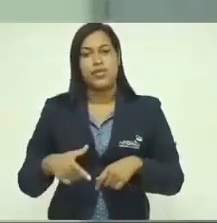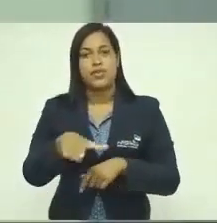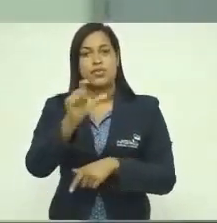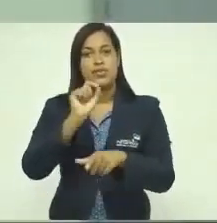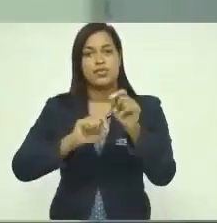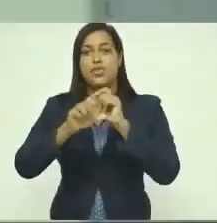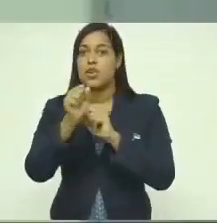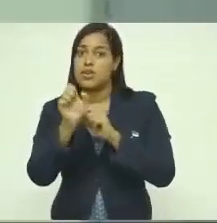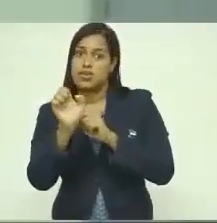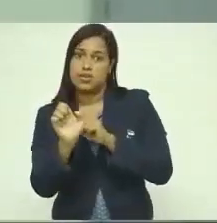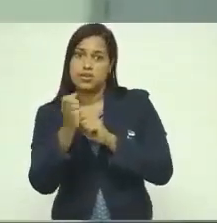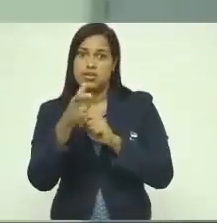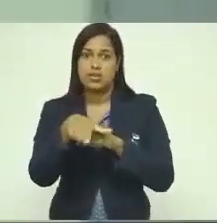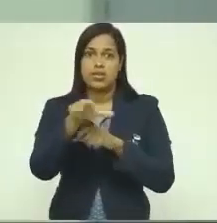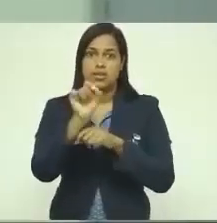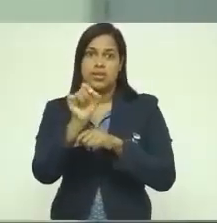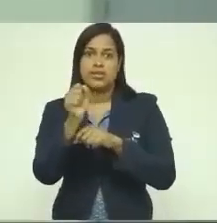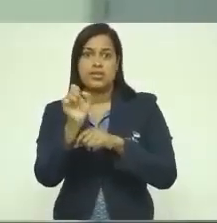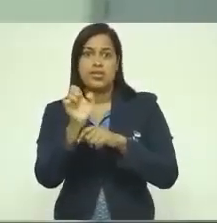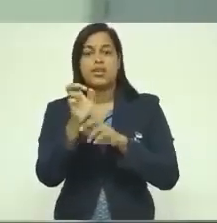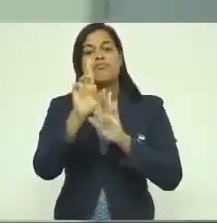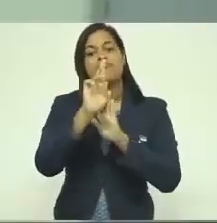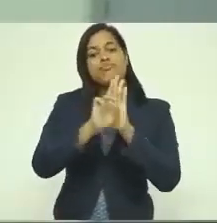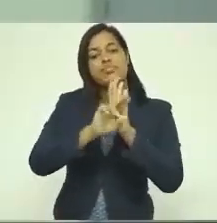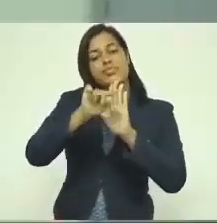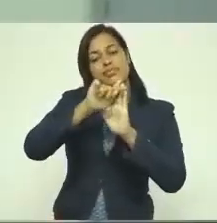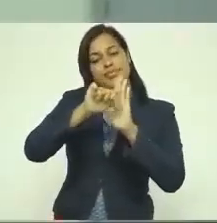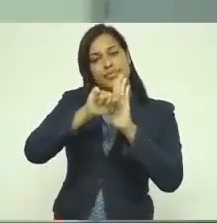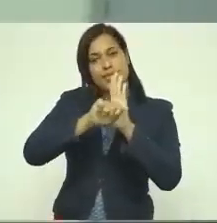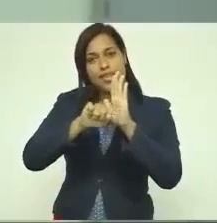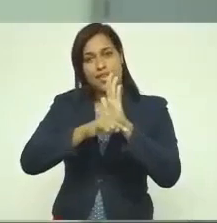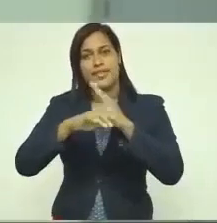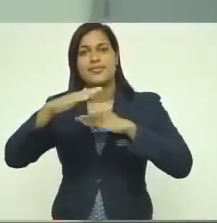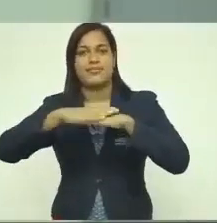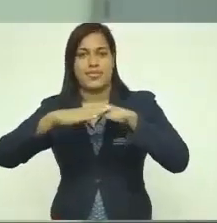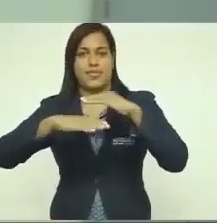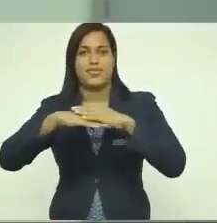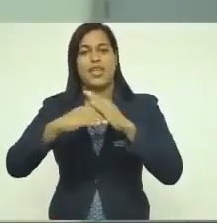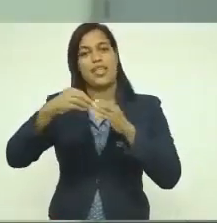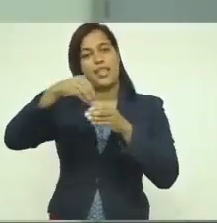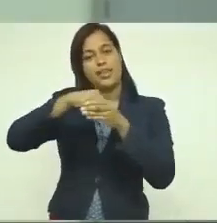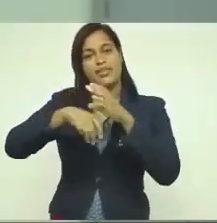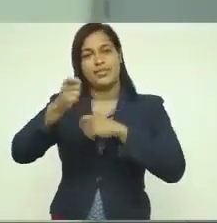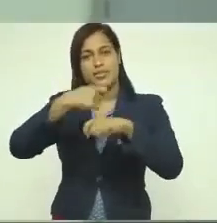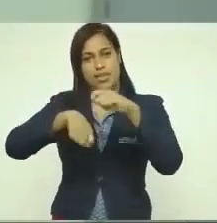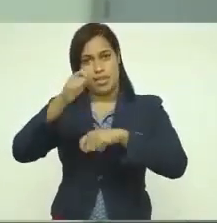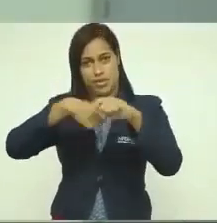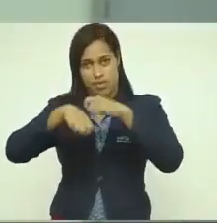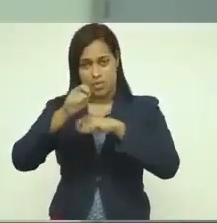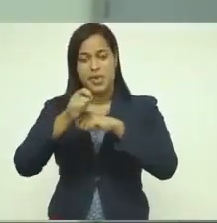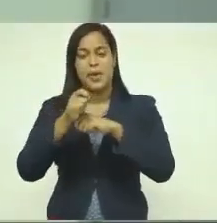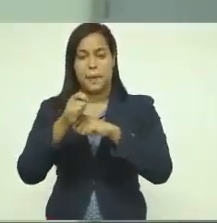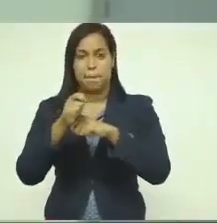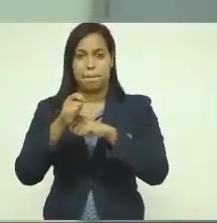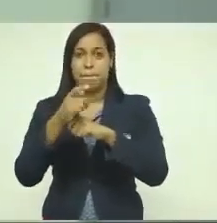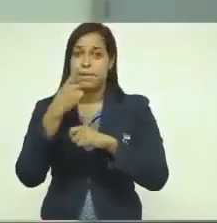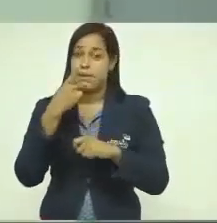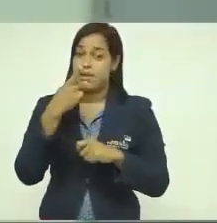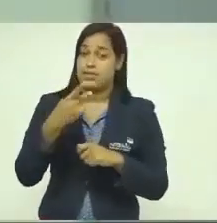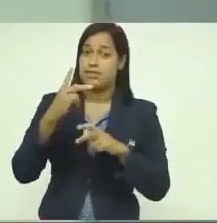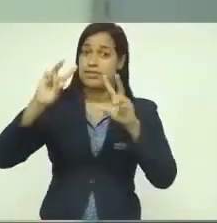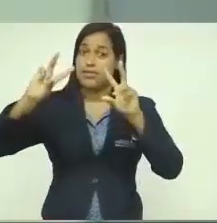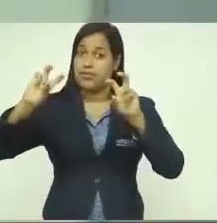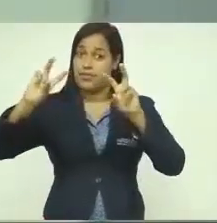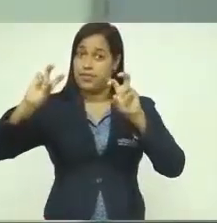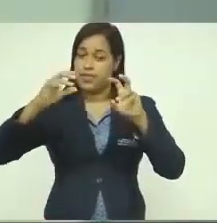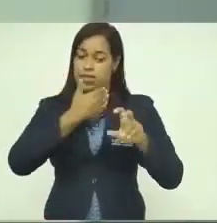ele vai ou não colocar regras de funcionamento na economia. Então, quando se falar